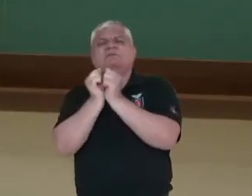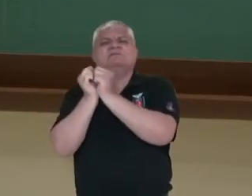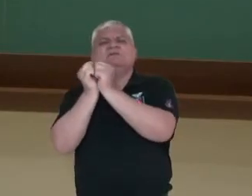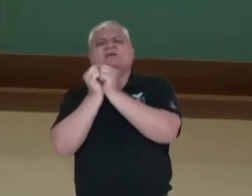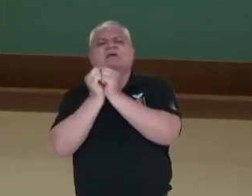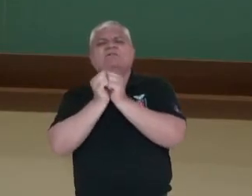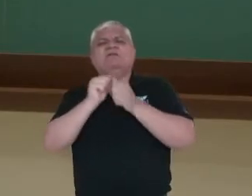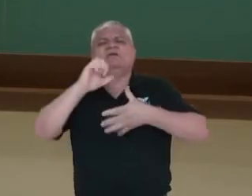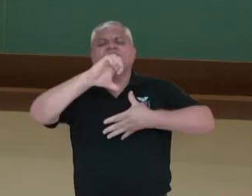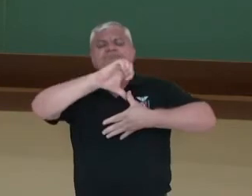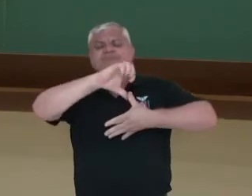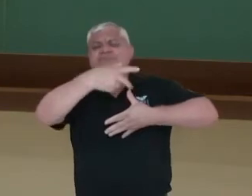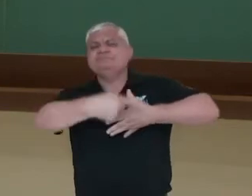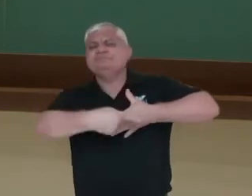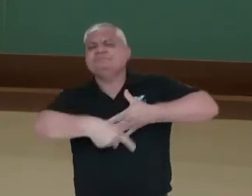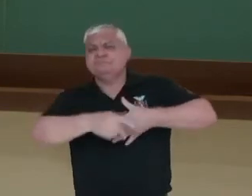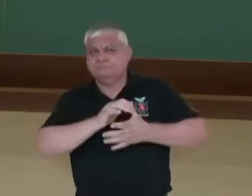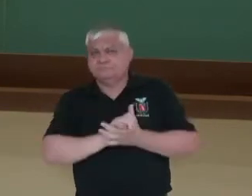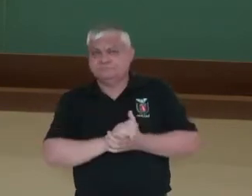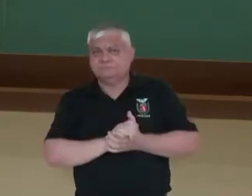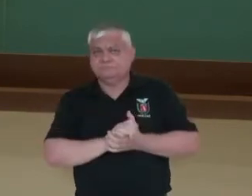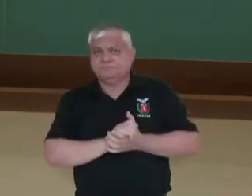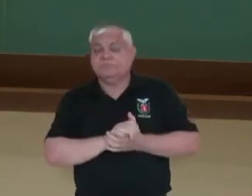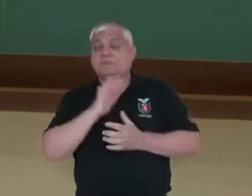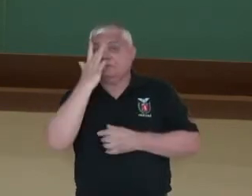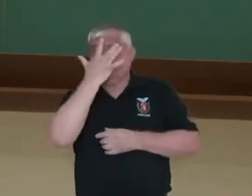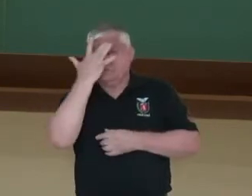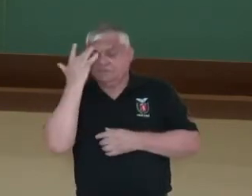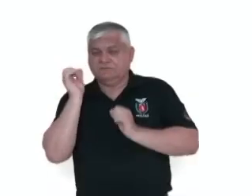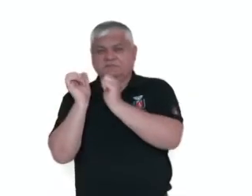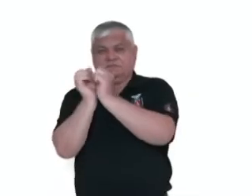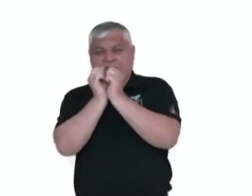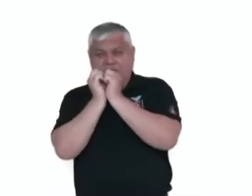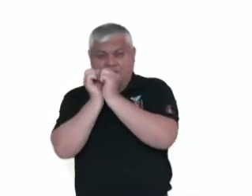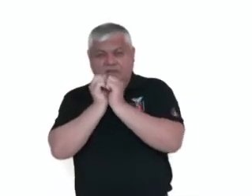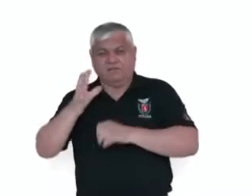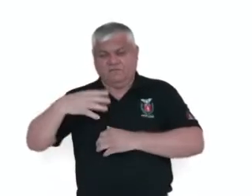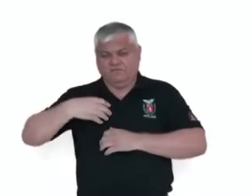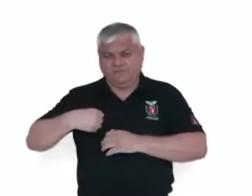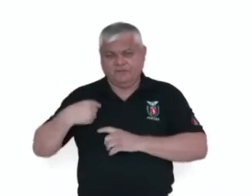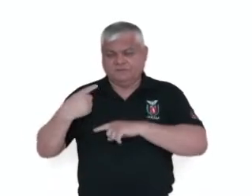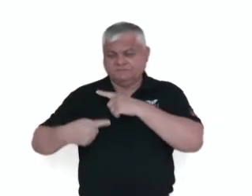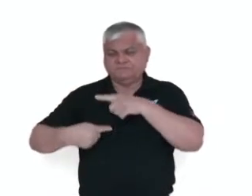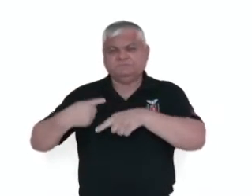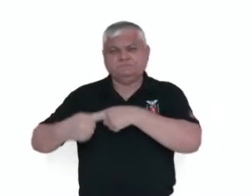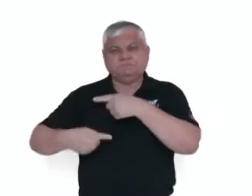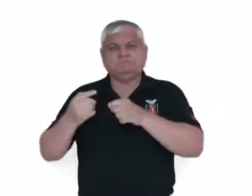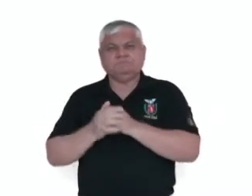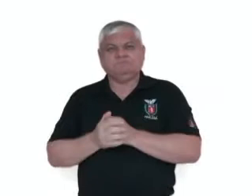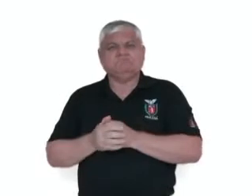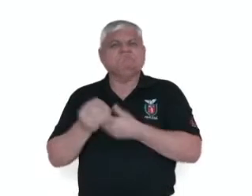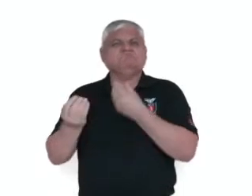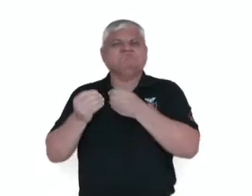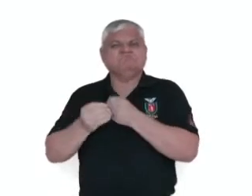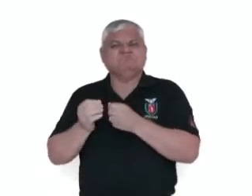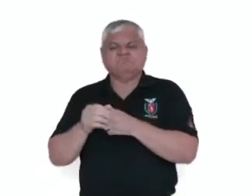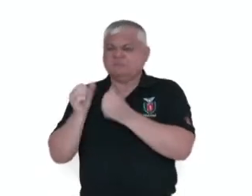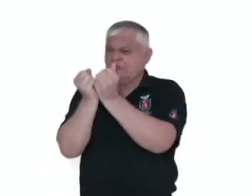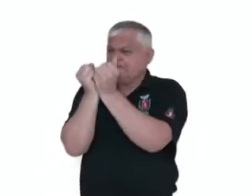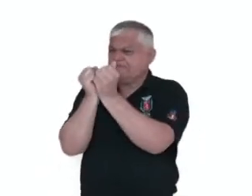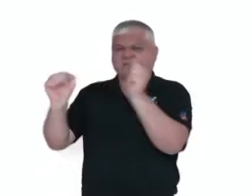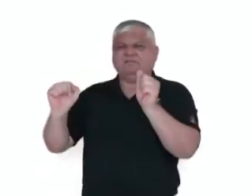portuguesa. As pessoas escravizadas e seus descendentes resistiram desobedecendo,